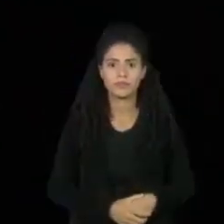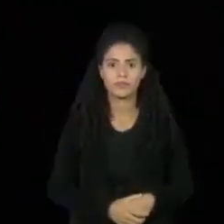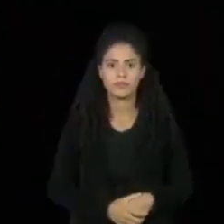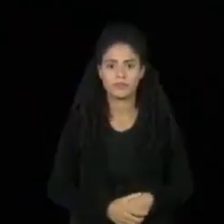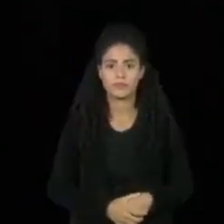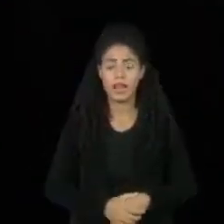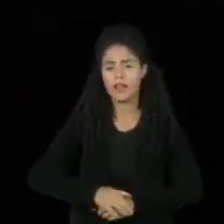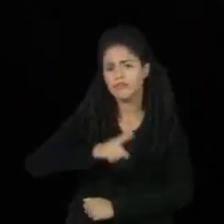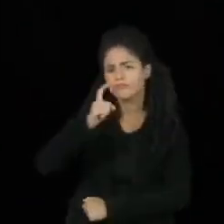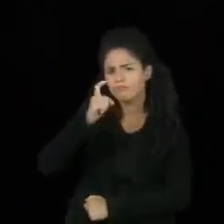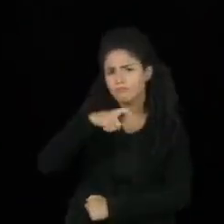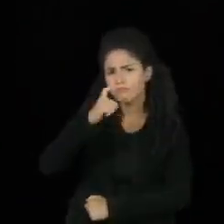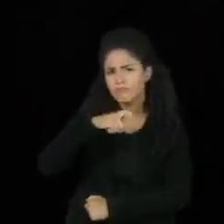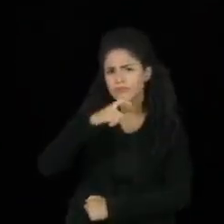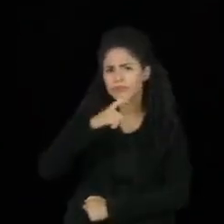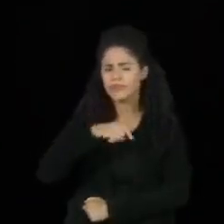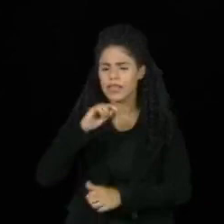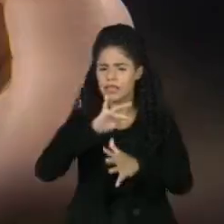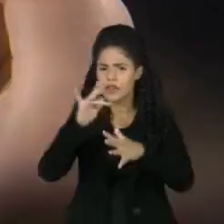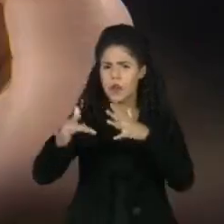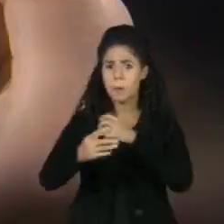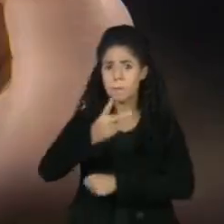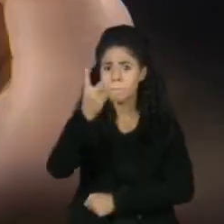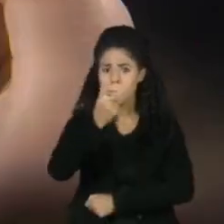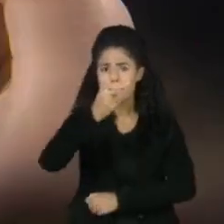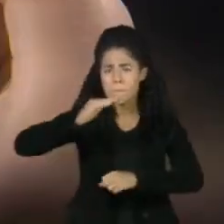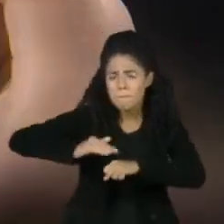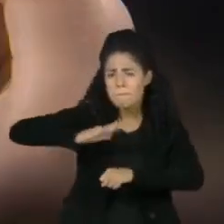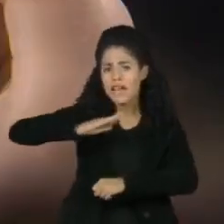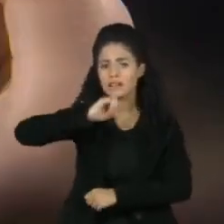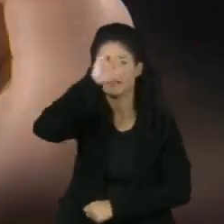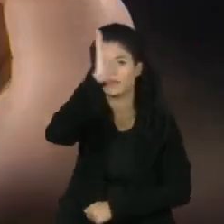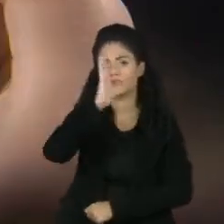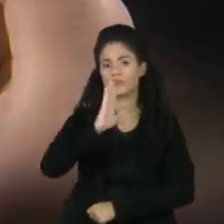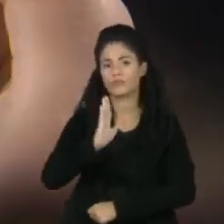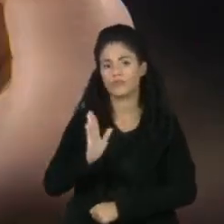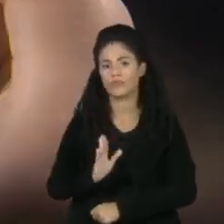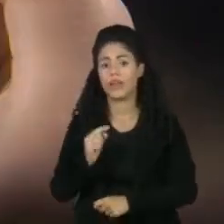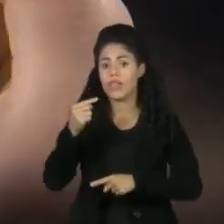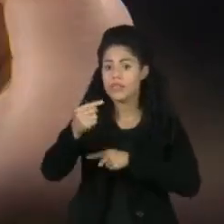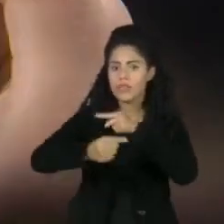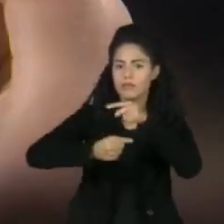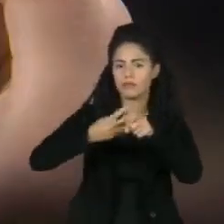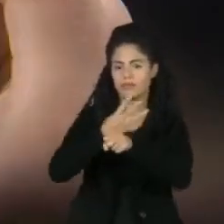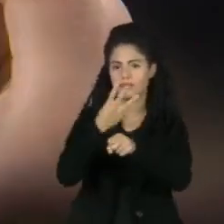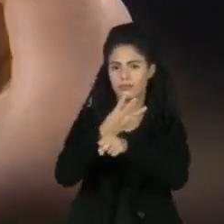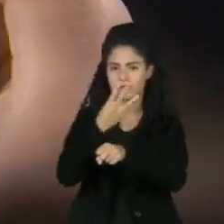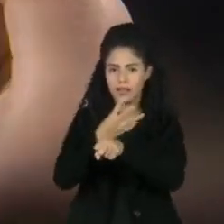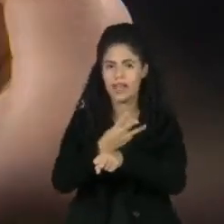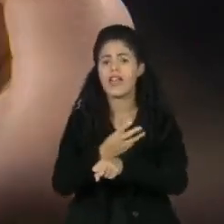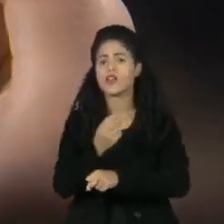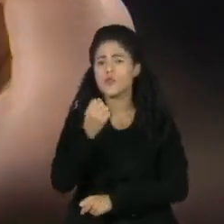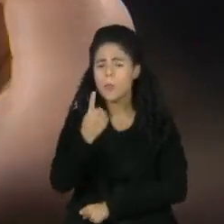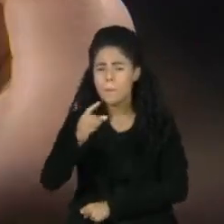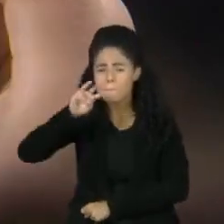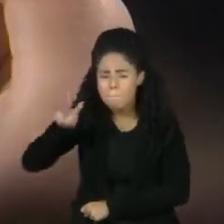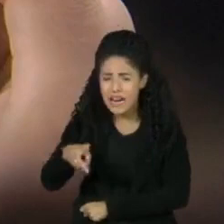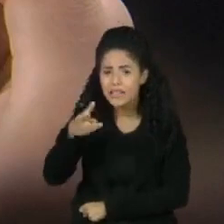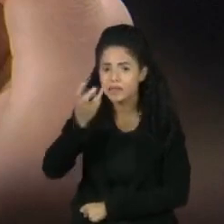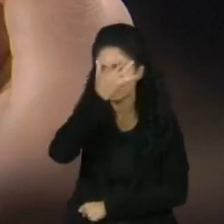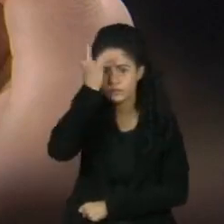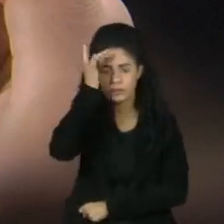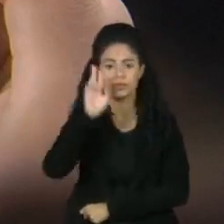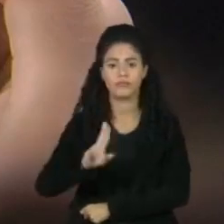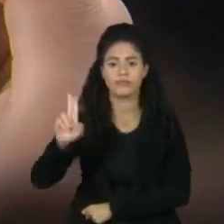O TikTok é a segunda rede social mais acessada no Brasil, atrás apenas do WhatsApp. São mais de 1 bilhão de usuários em todo o